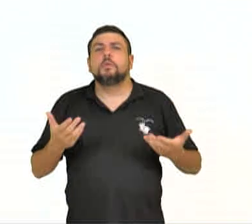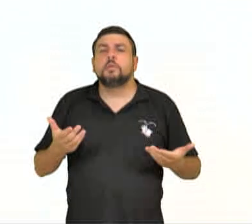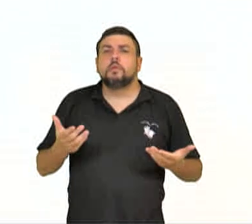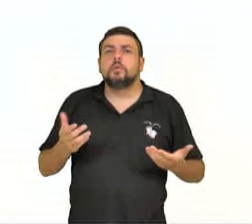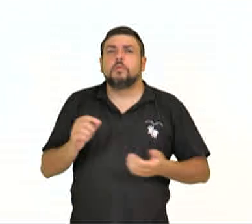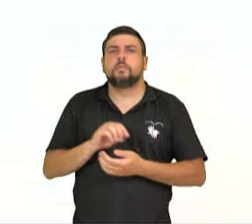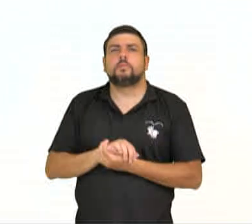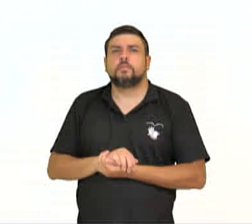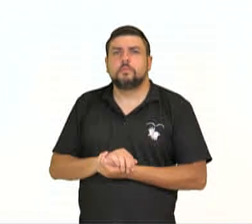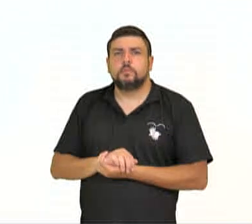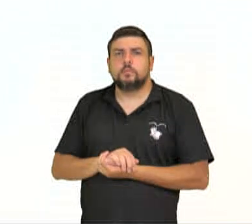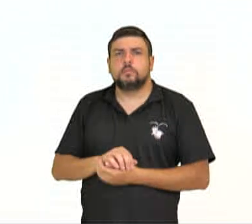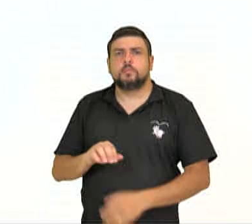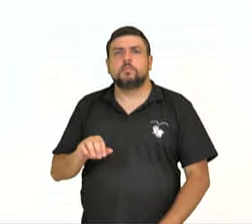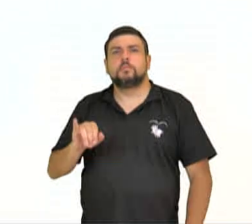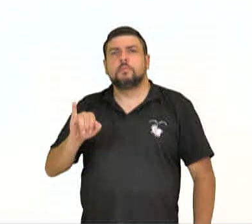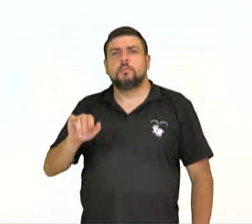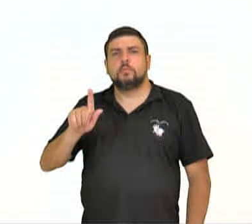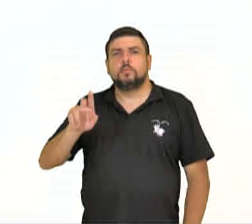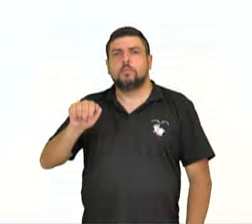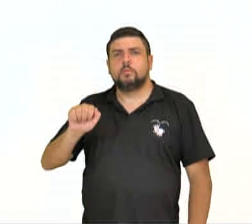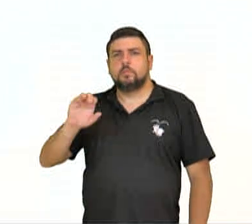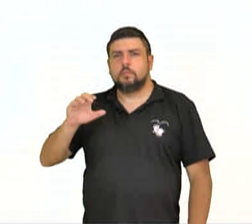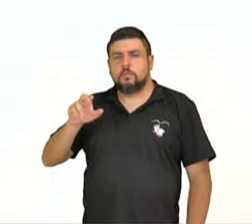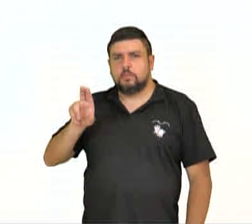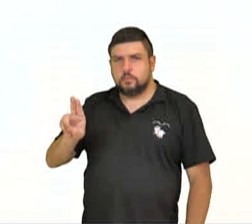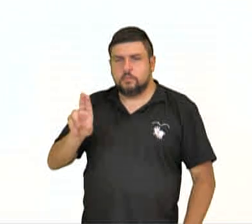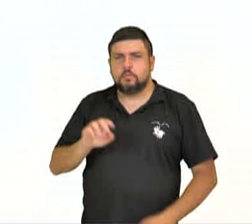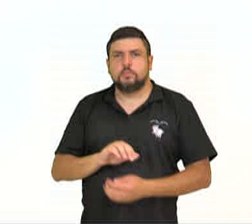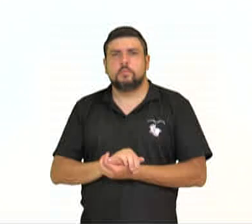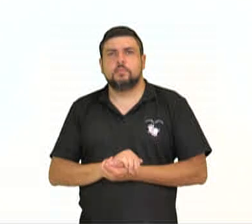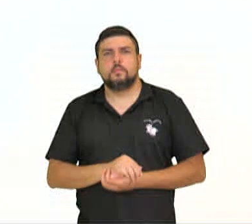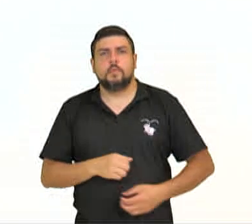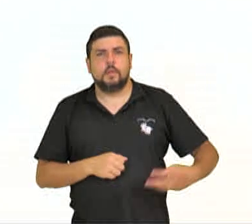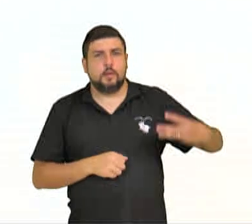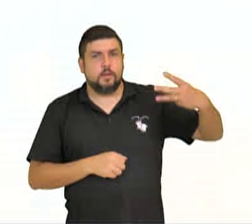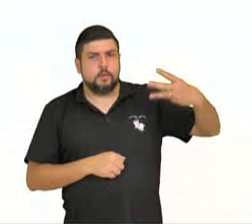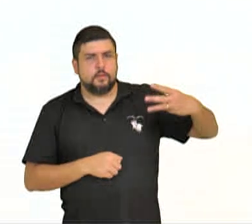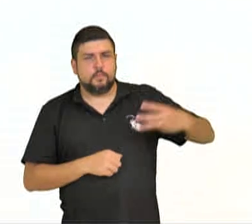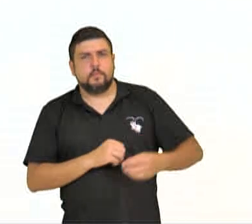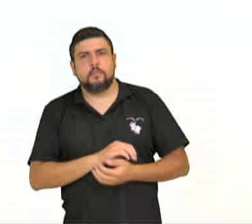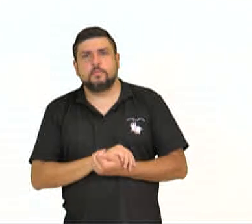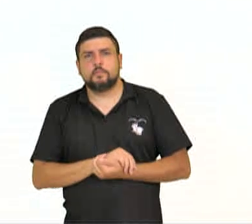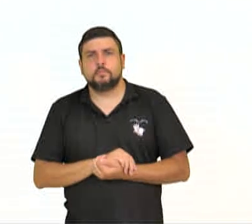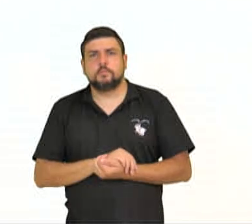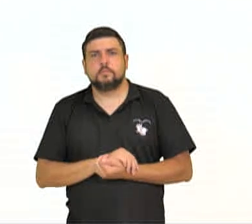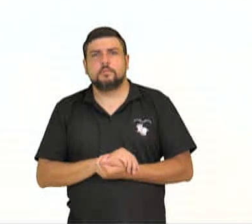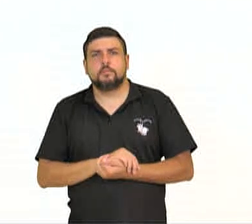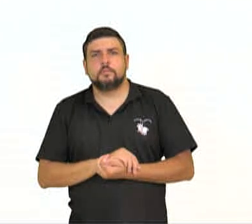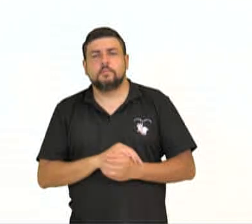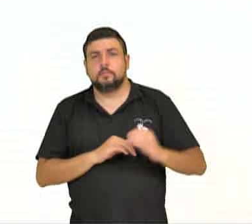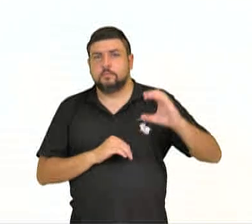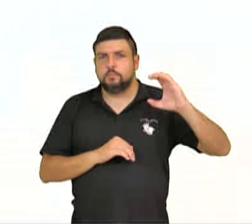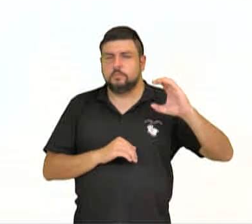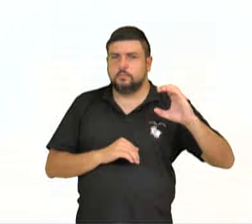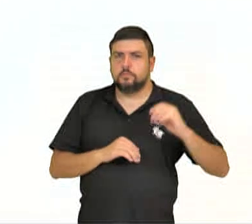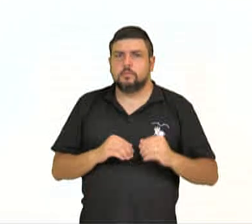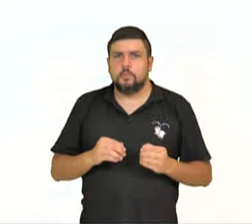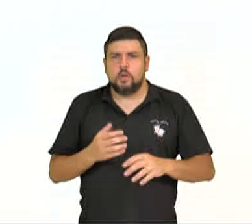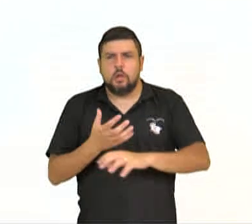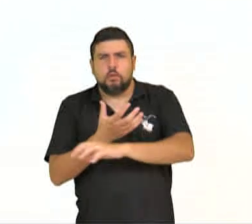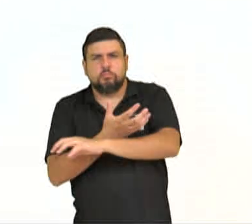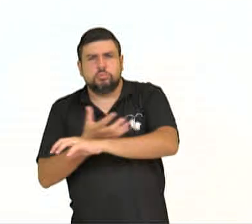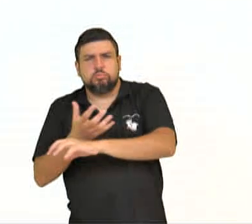Estamos falando da bacia do Rio Iguaçu. E ali a terceira opção, predominância de pastagens artificiais e